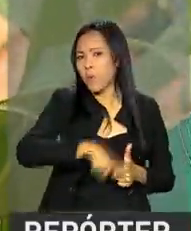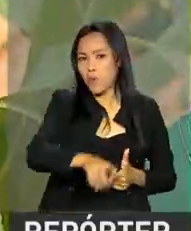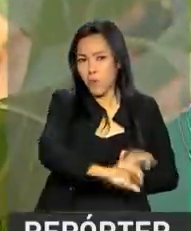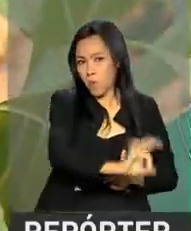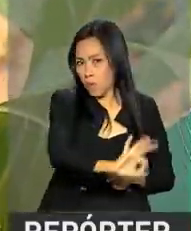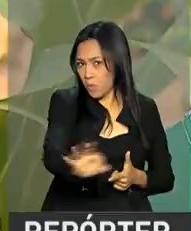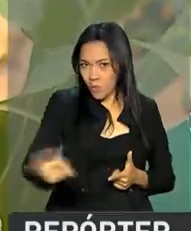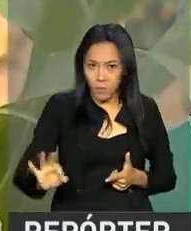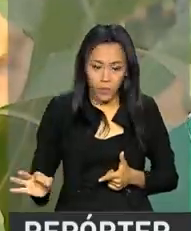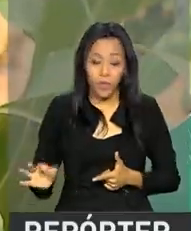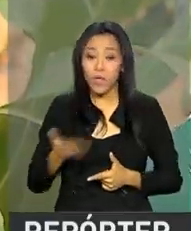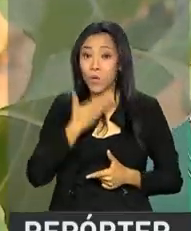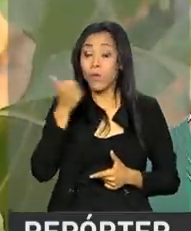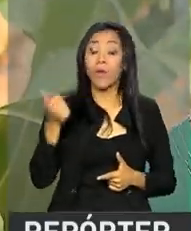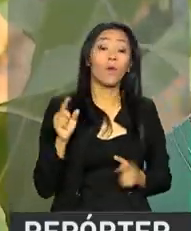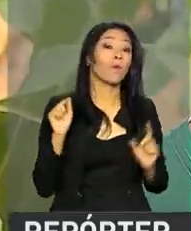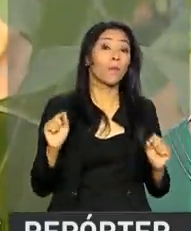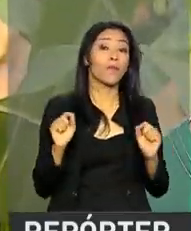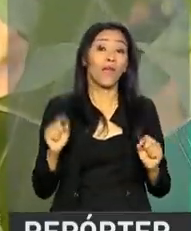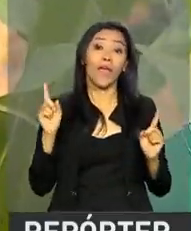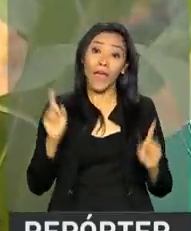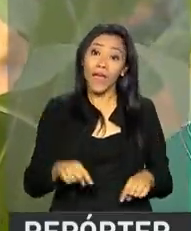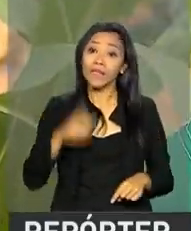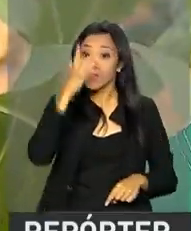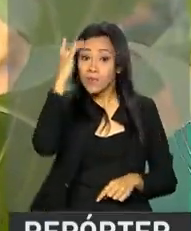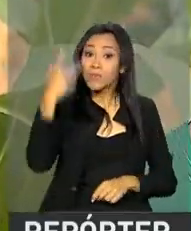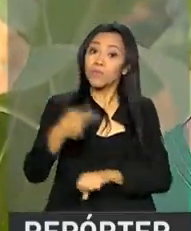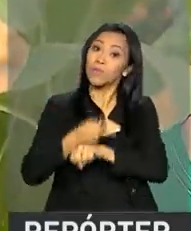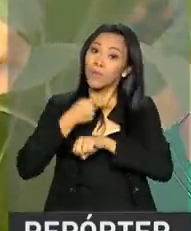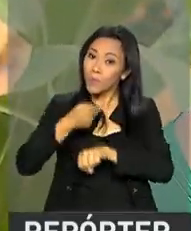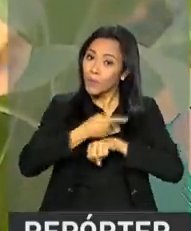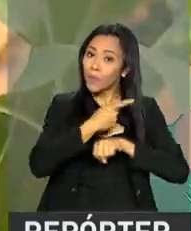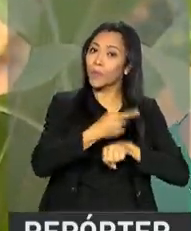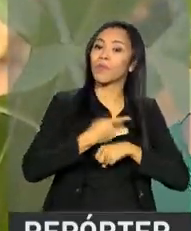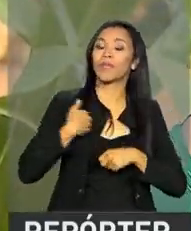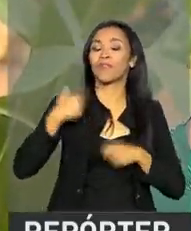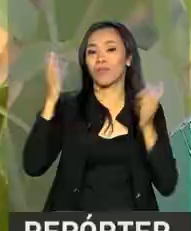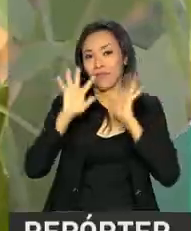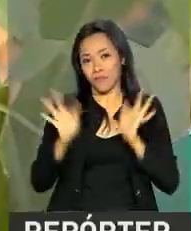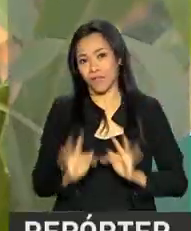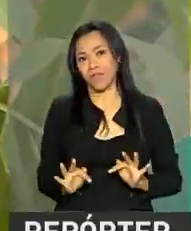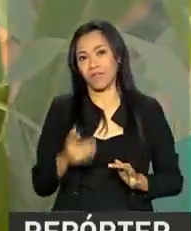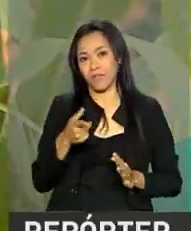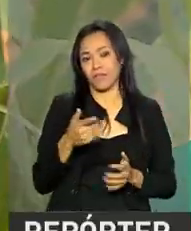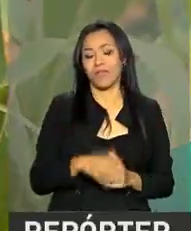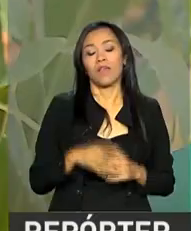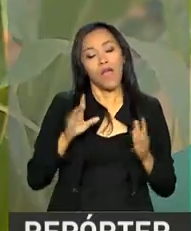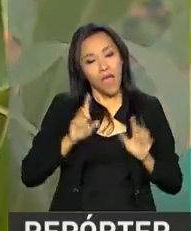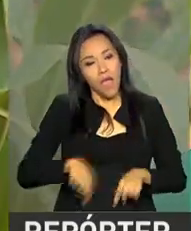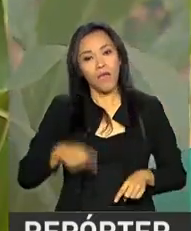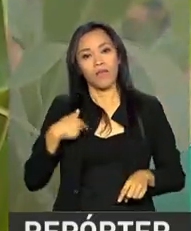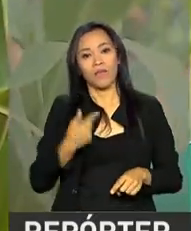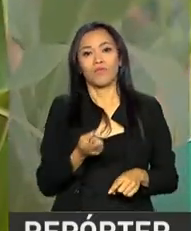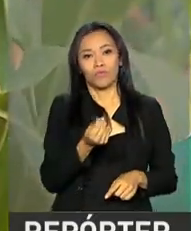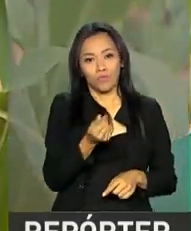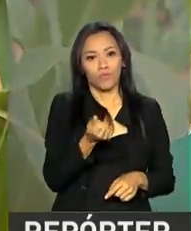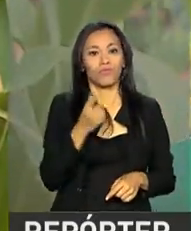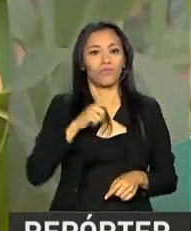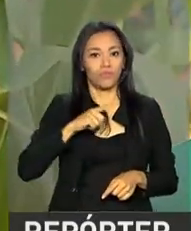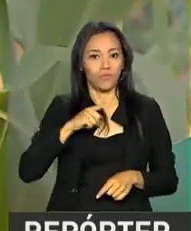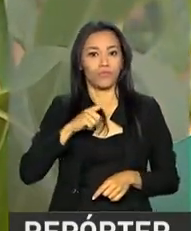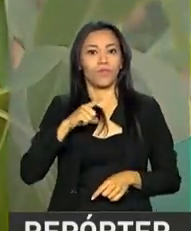e o melhor de tudo aos meus clientes que fica muito feliz com a minha produção e é daí que eu tiro meu sustento dentro